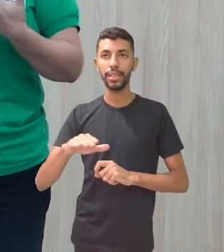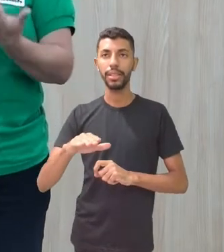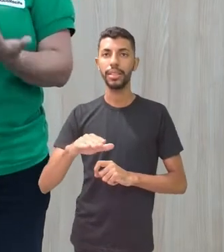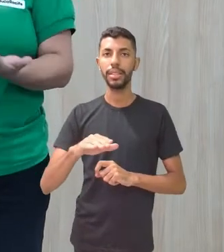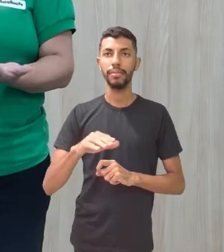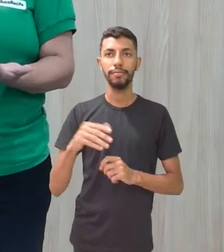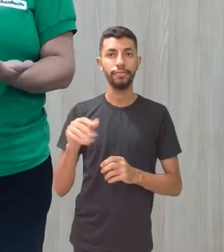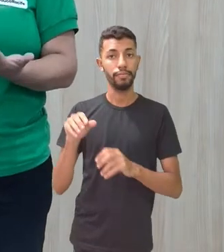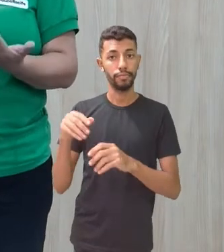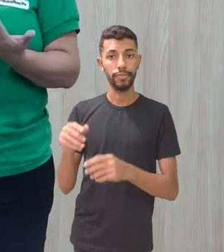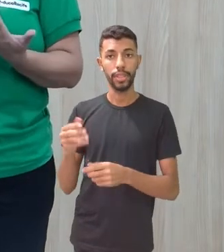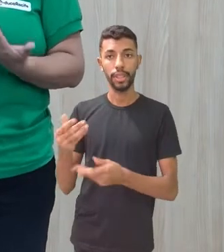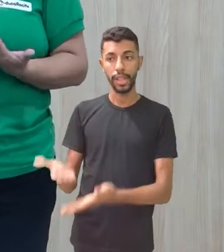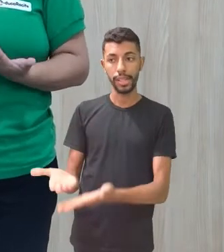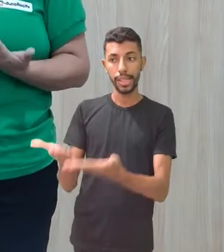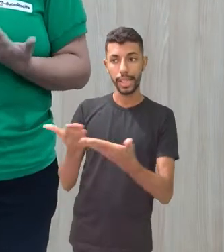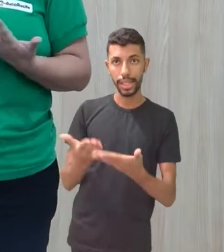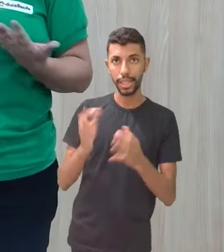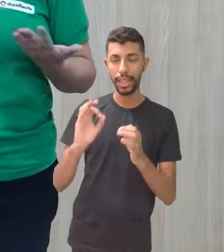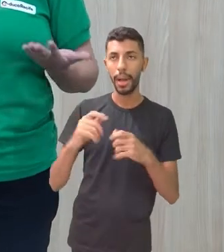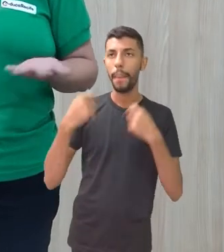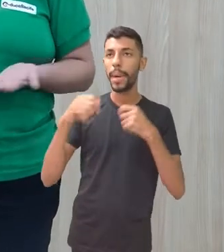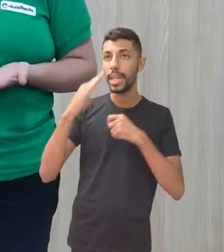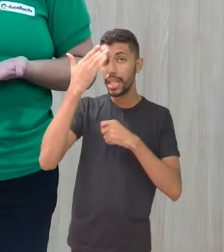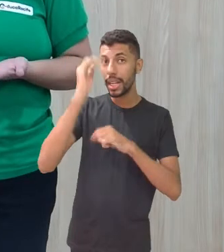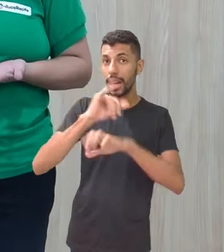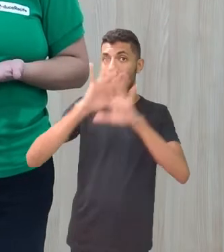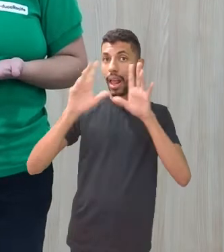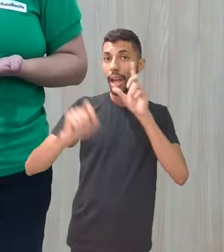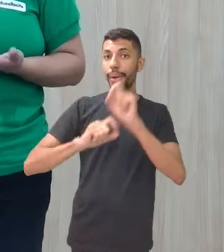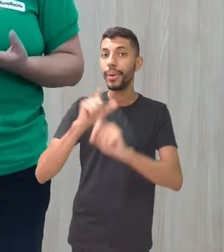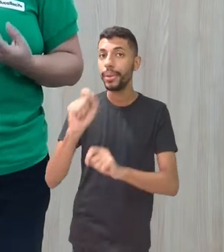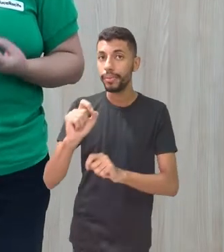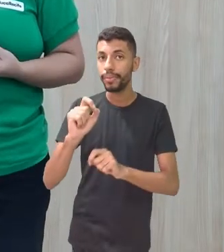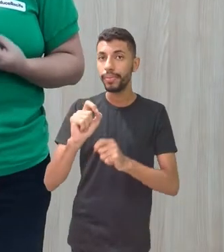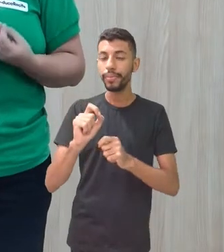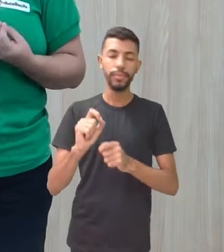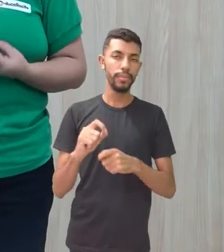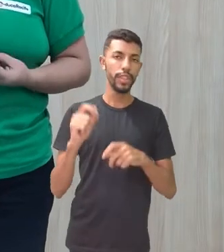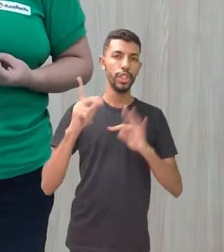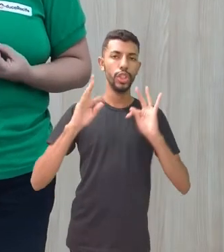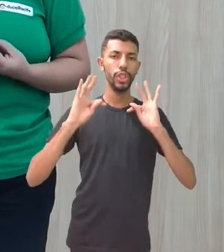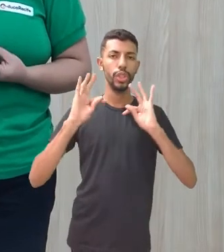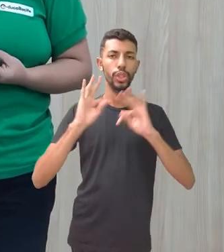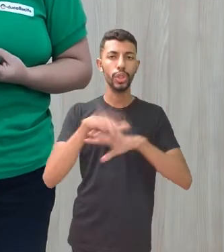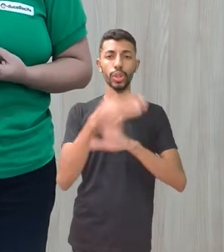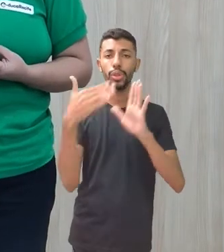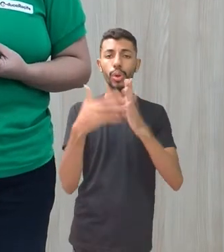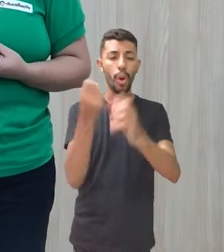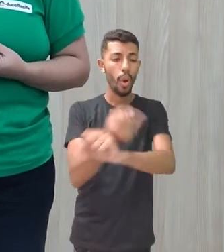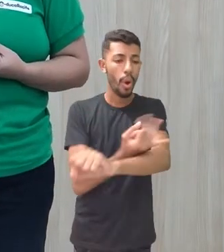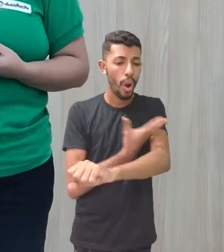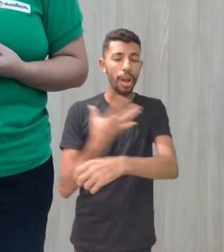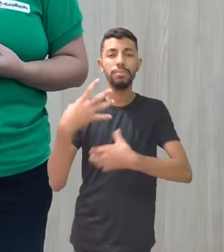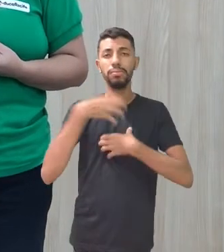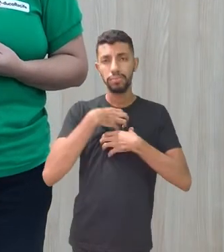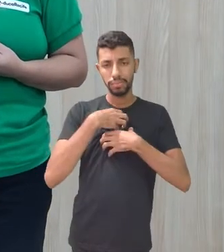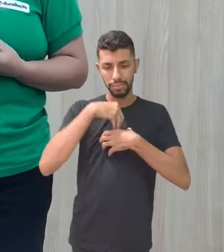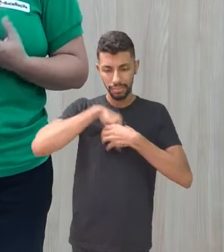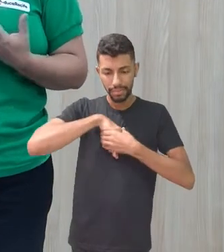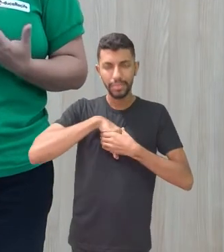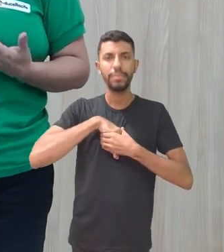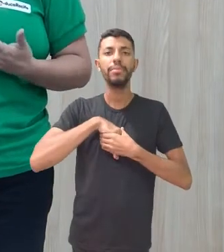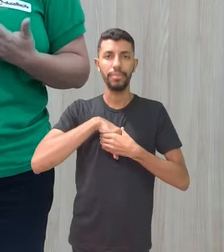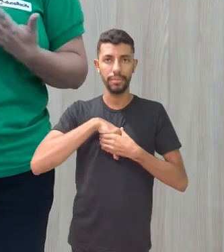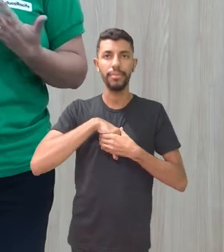quem vai receber tem que entender, precisa entender que todos esses sentimentos estão ali, dentro dela, não é?